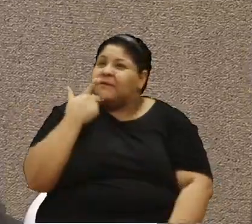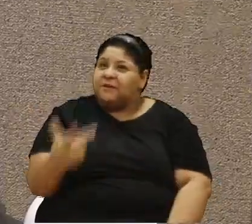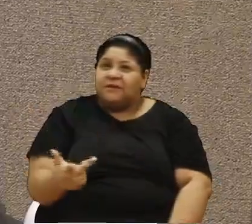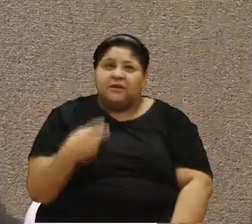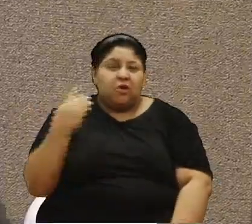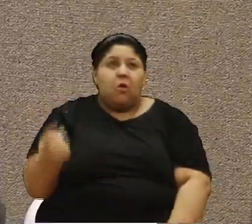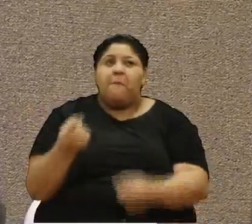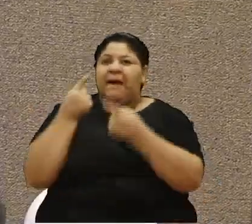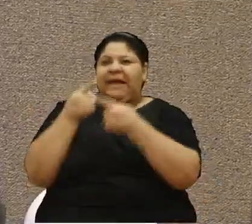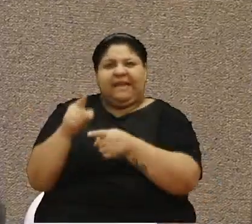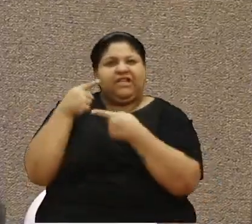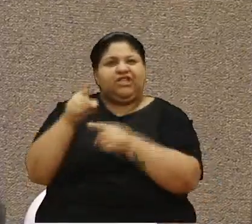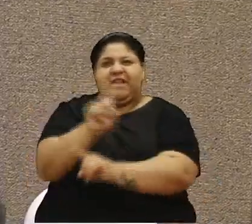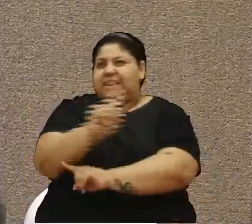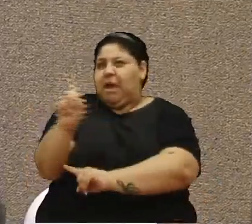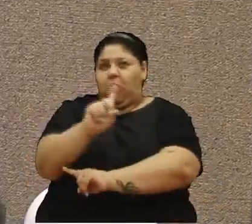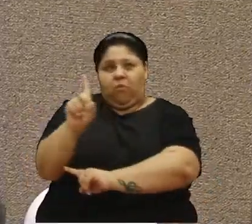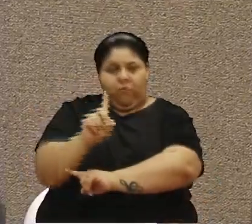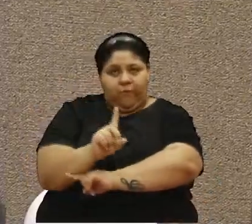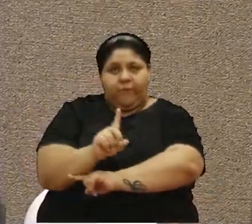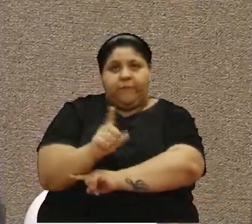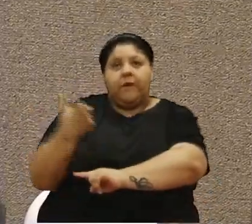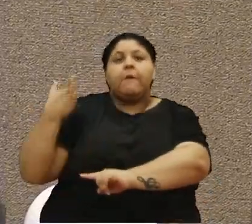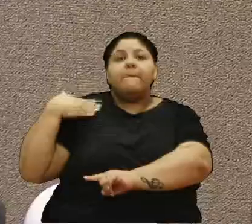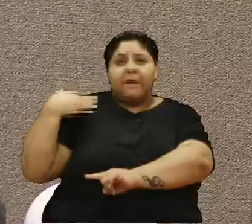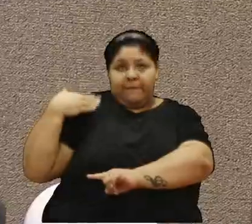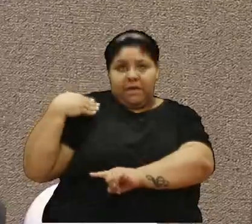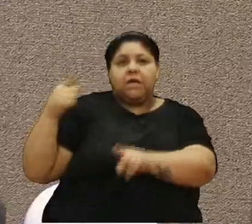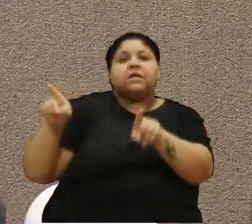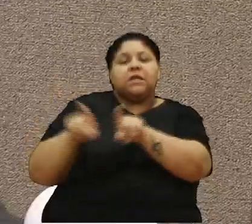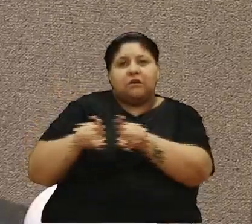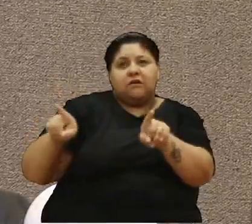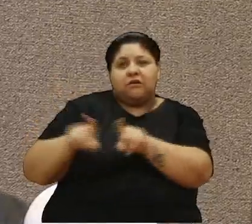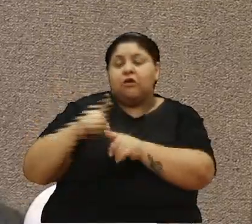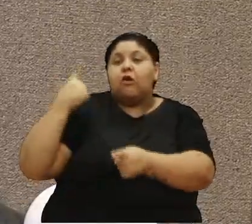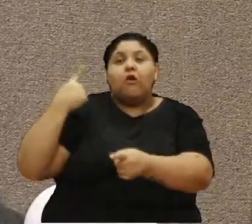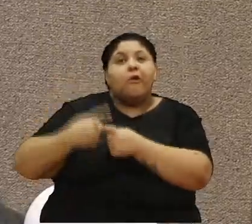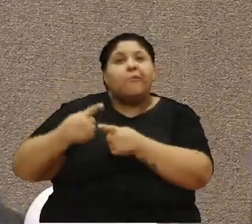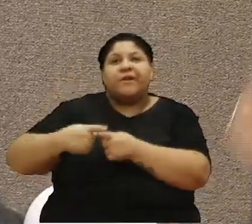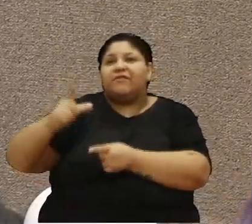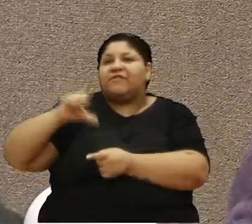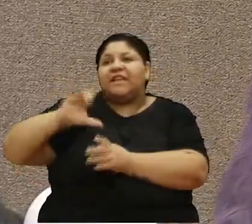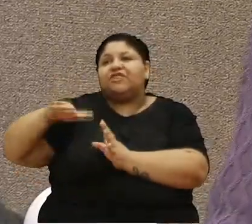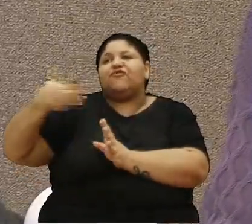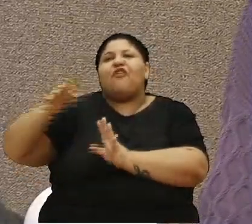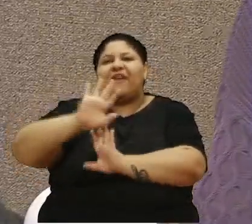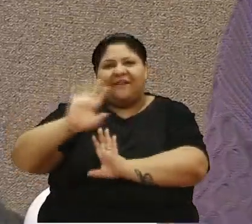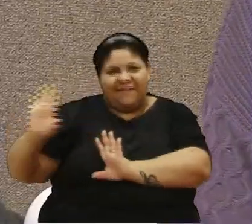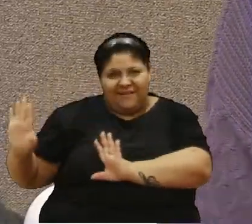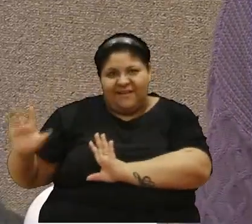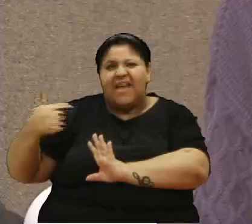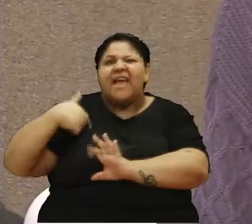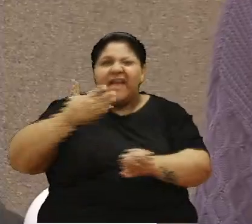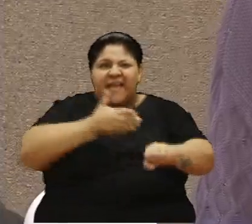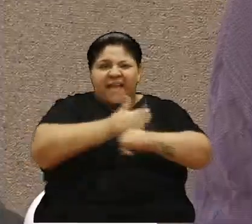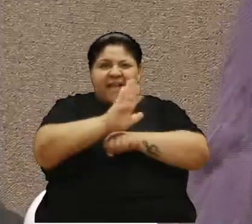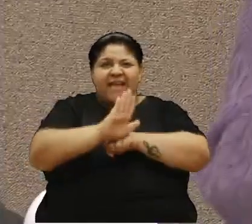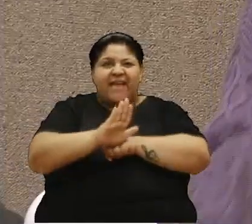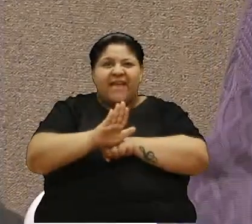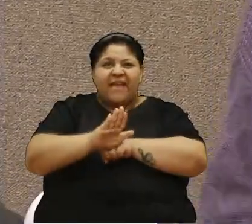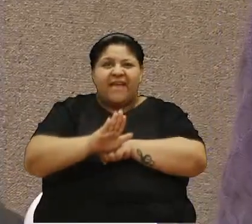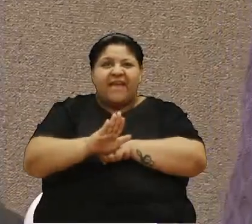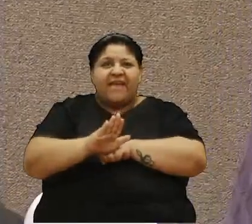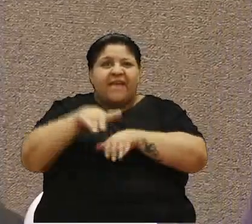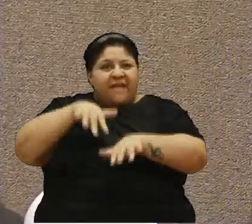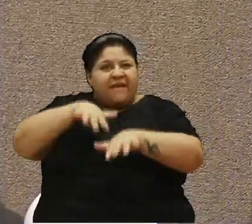como uma crítica, ou como apontando o dedo. Para mim também. Porque não existe fora. Eu participei da Romaria de Caravaggio,